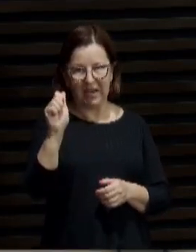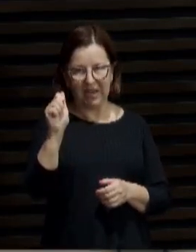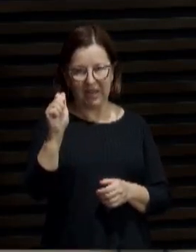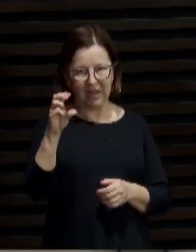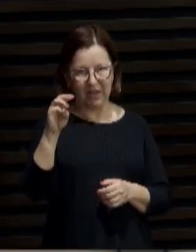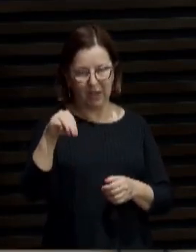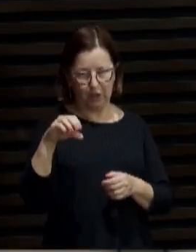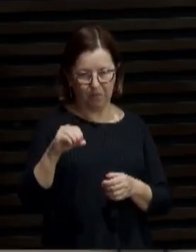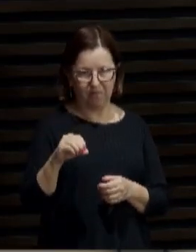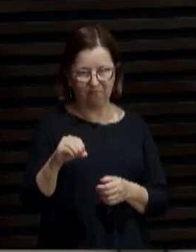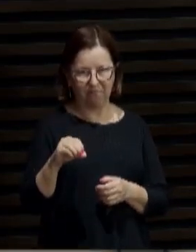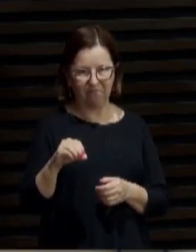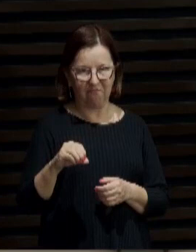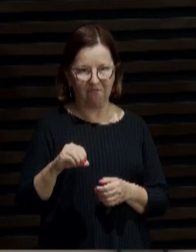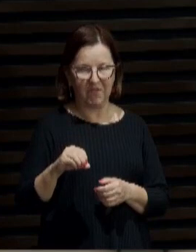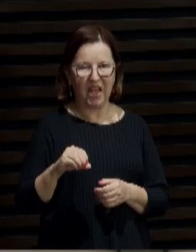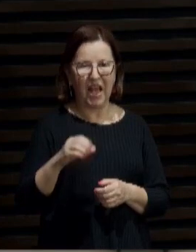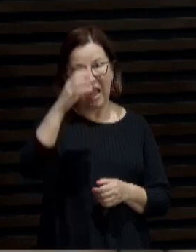fácil para as heresias.